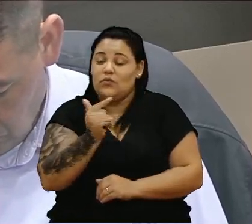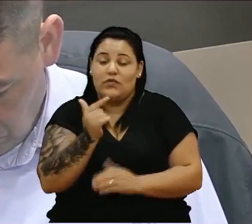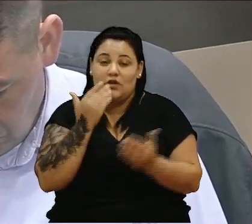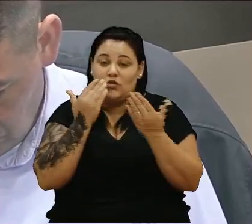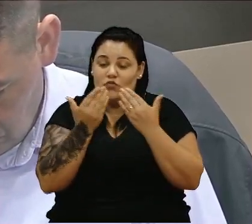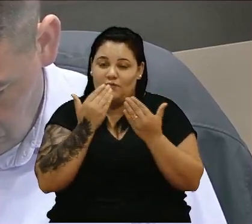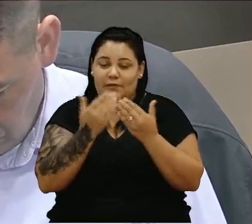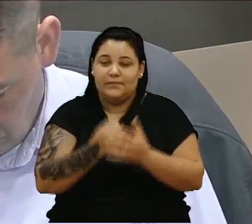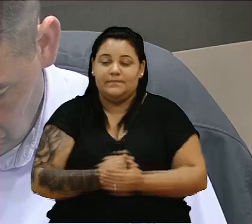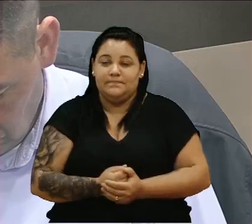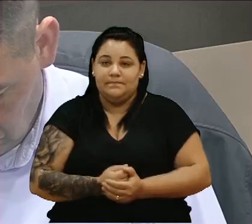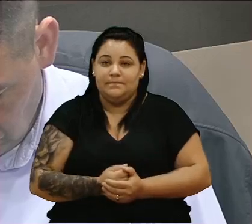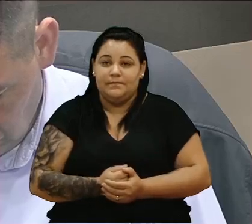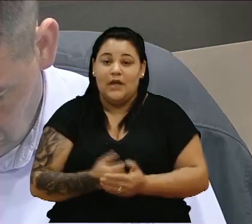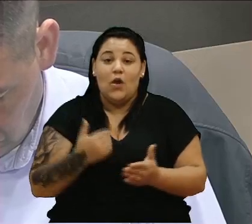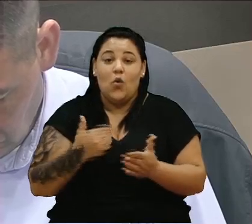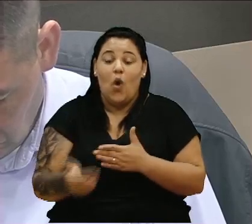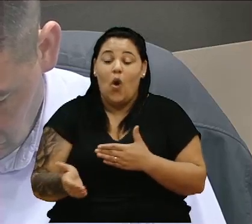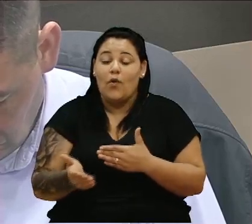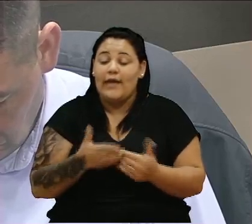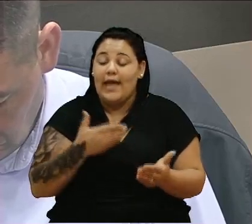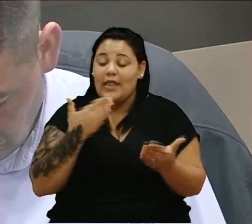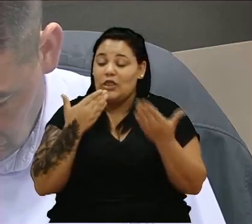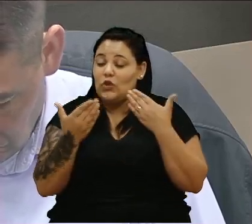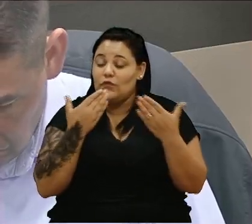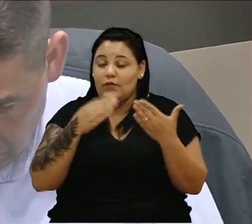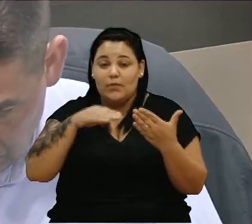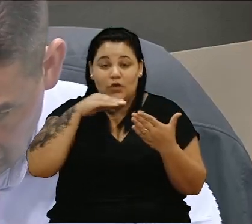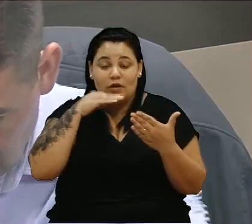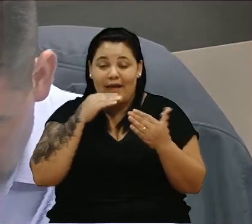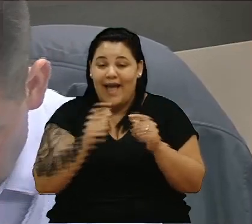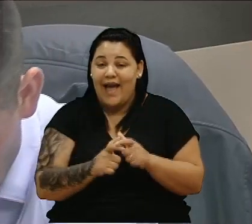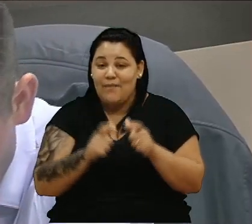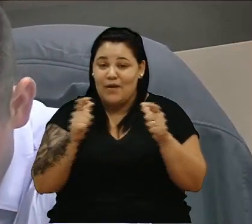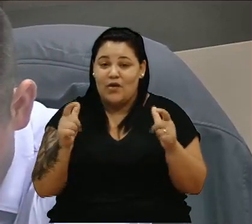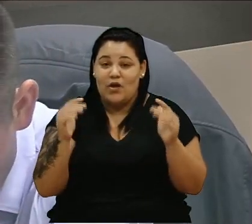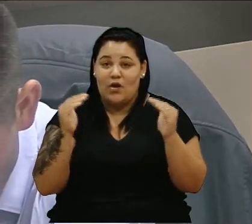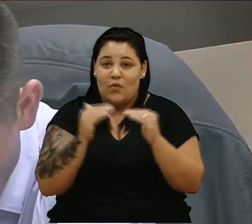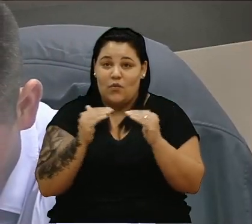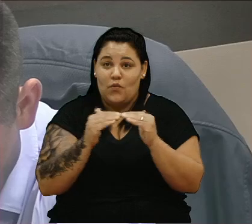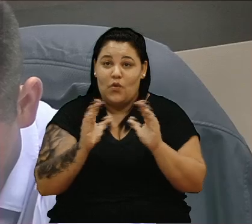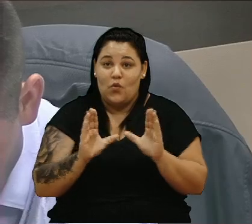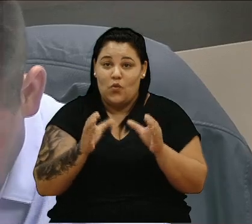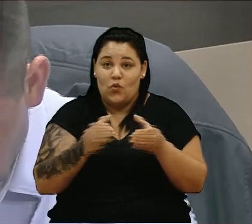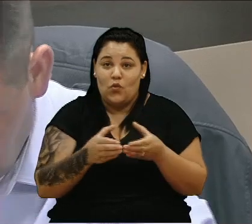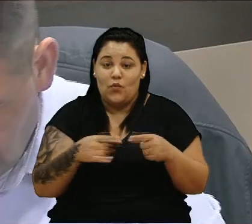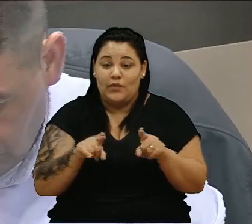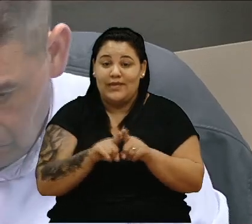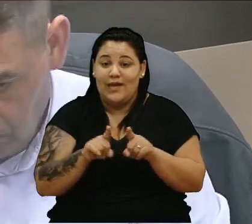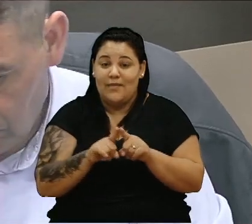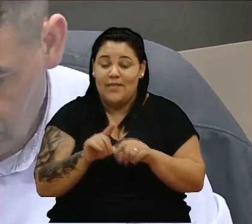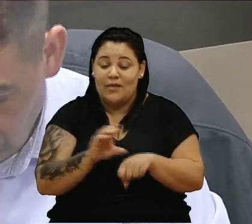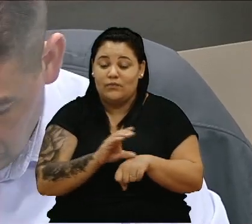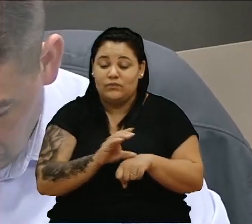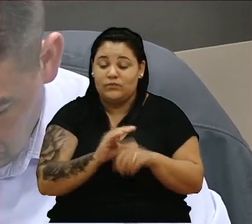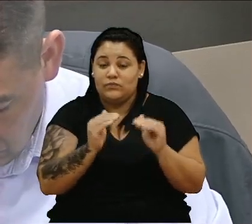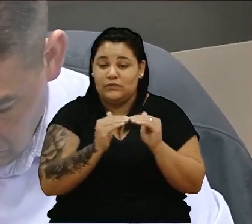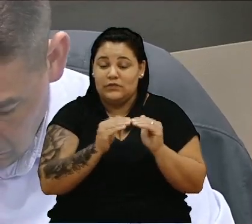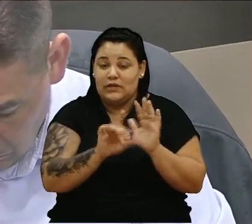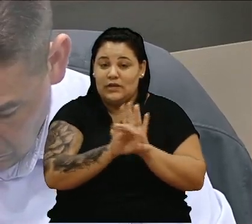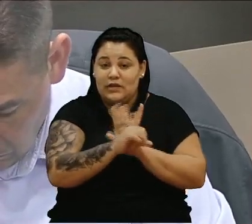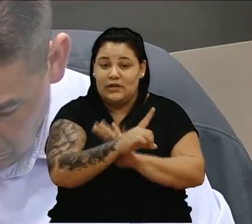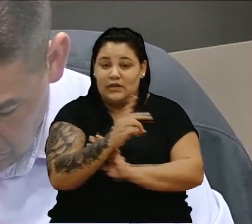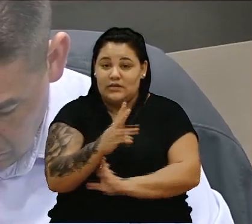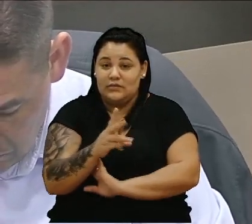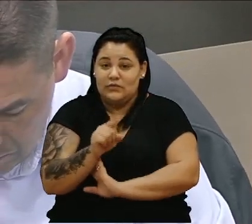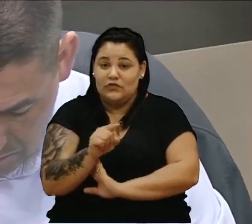natureza. Qualquer dúvida, Bortola. A unanimidade, a Corte também decidiu pela constitucionalidade da Lei 13.022 de